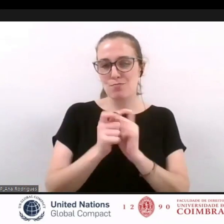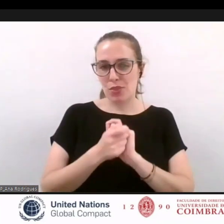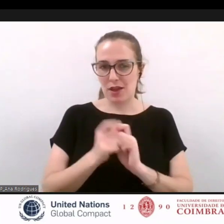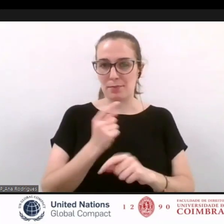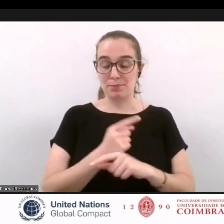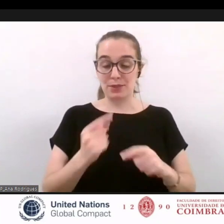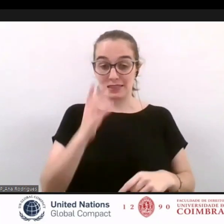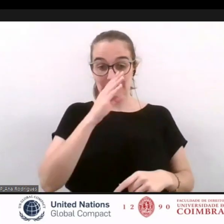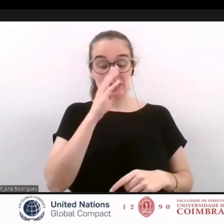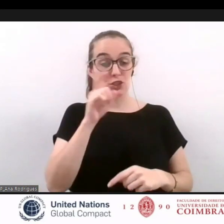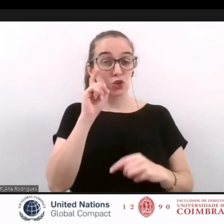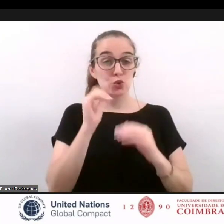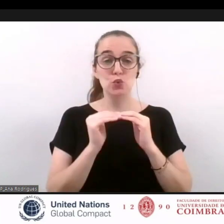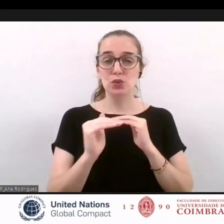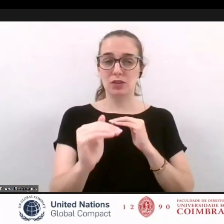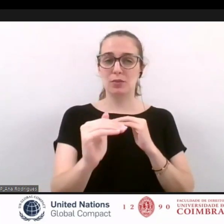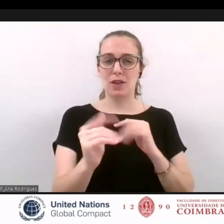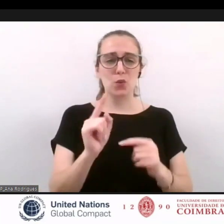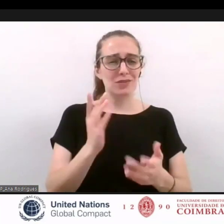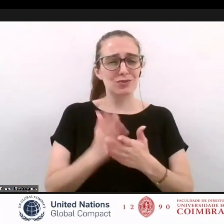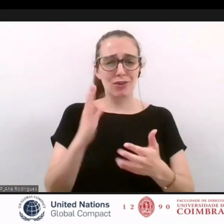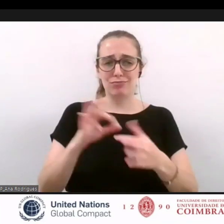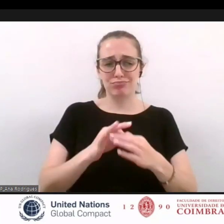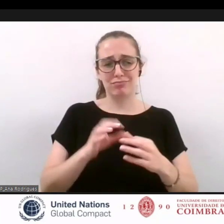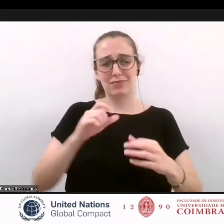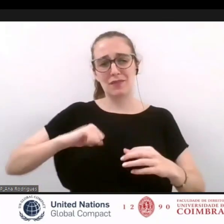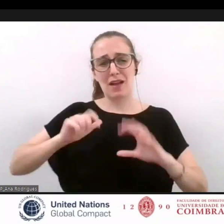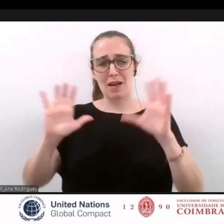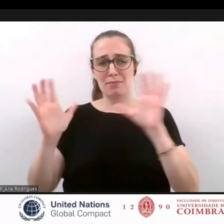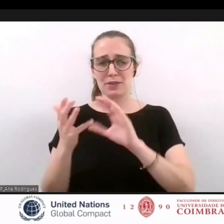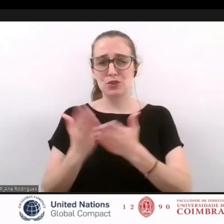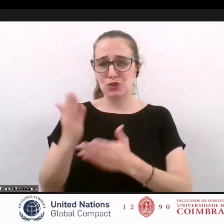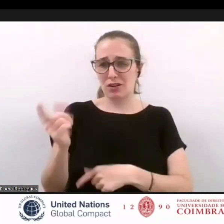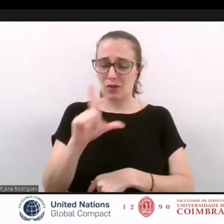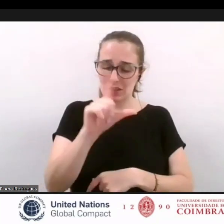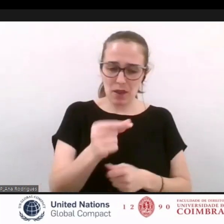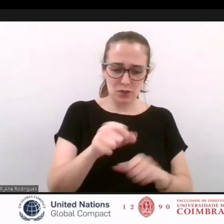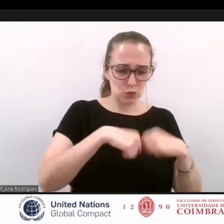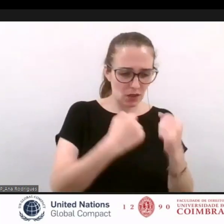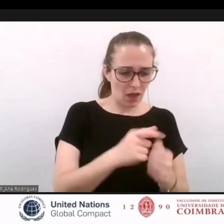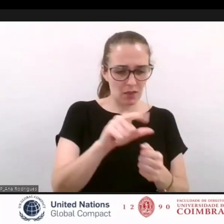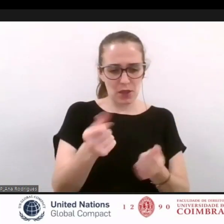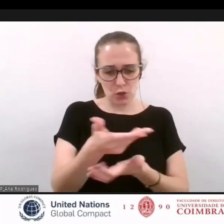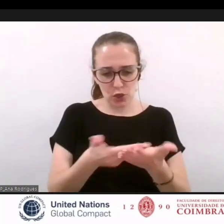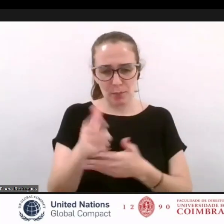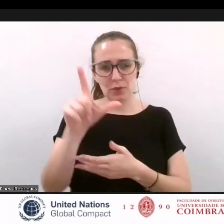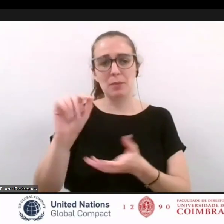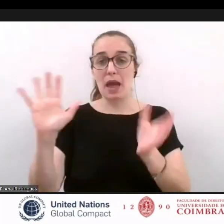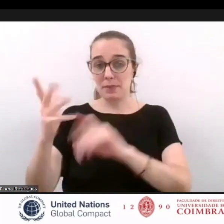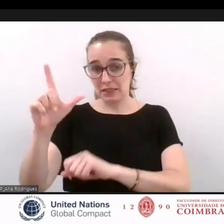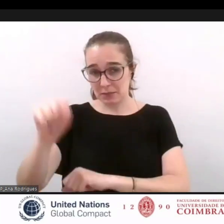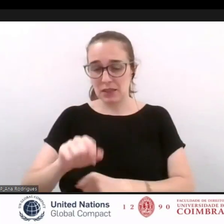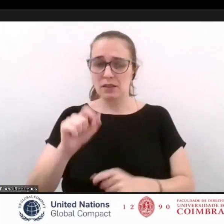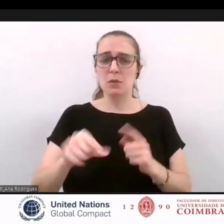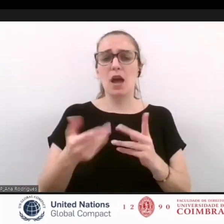entendimento da sustentabilidade como algo mais holístico, com as suas dimensões sociais, económicas, ambientais e as